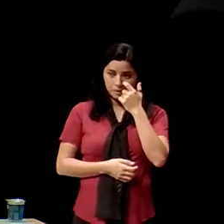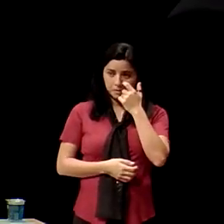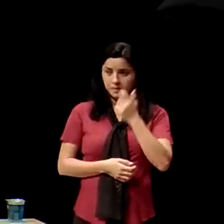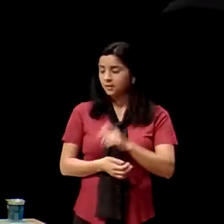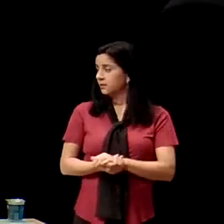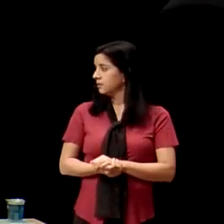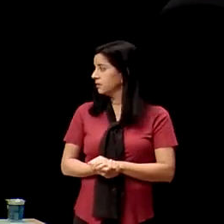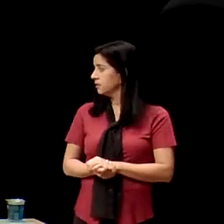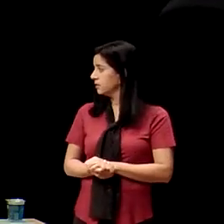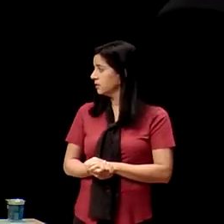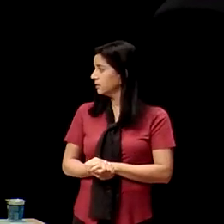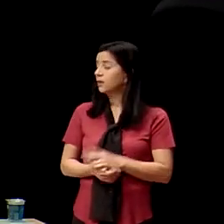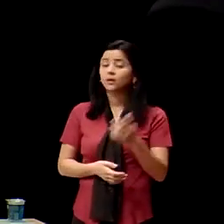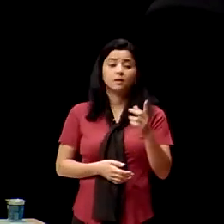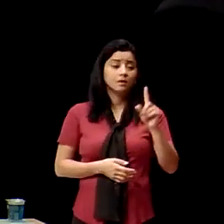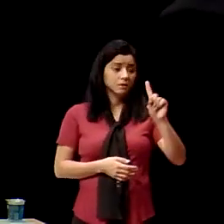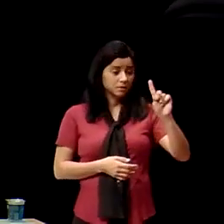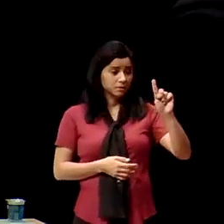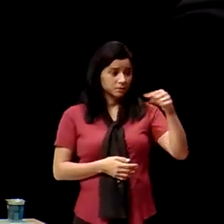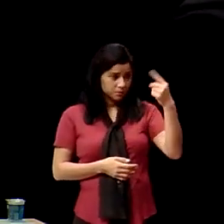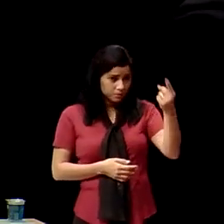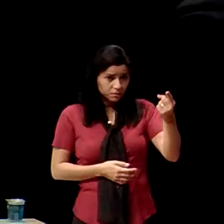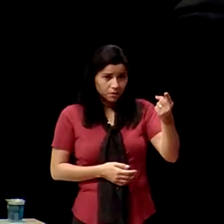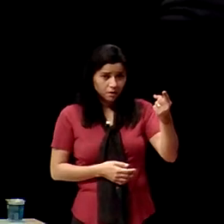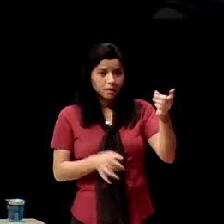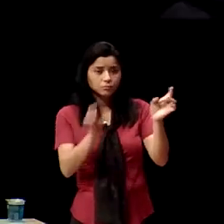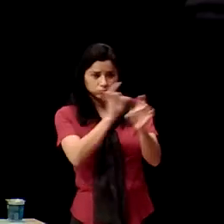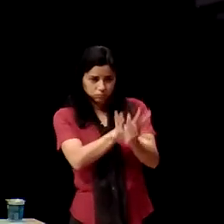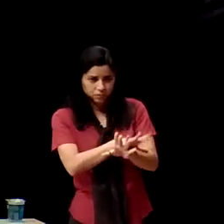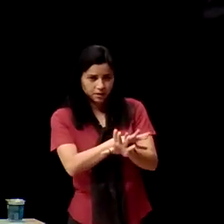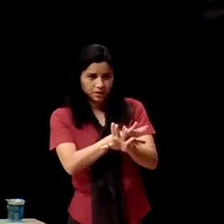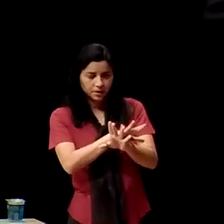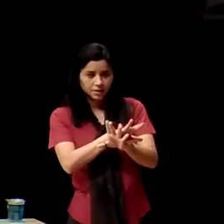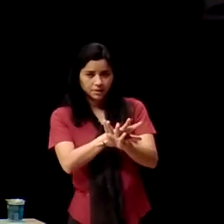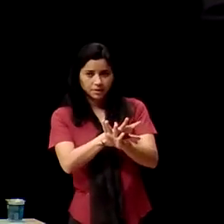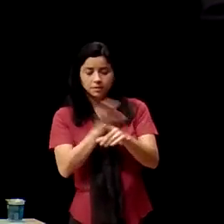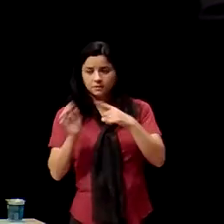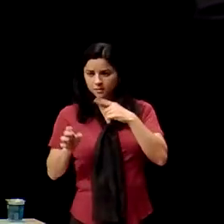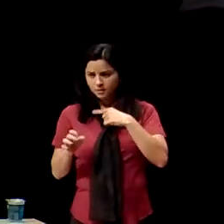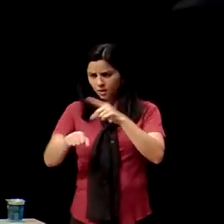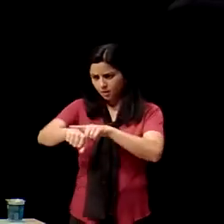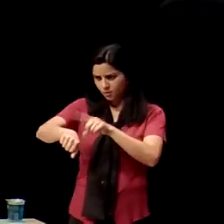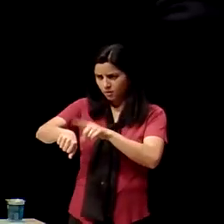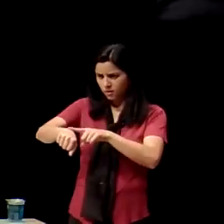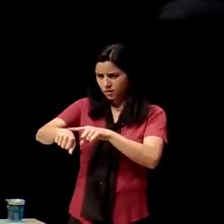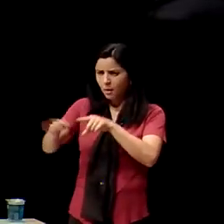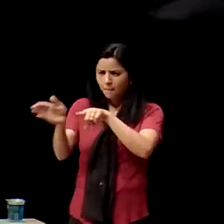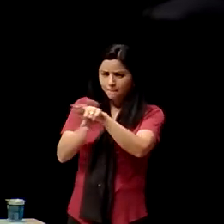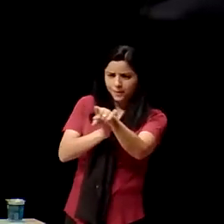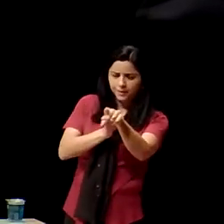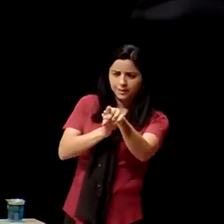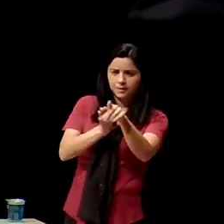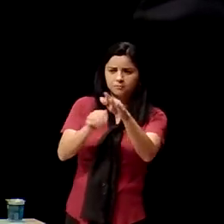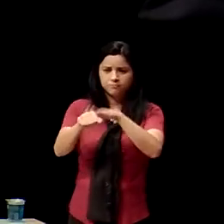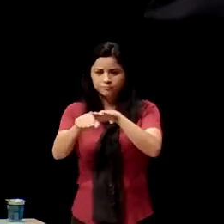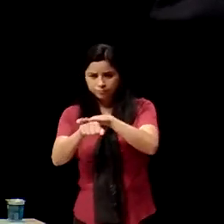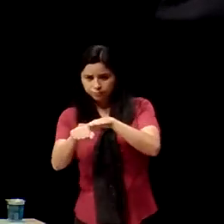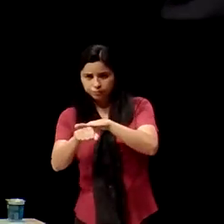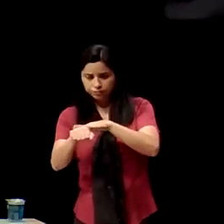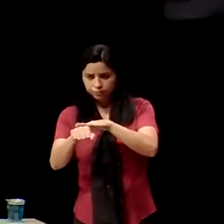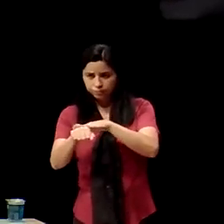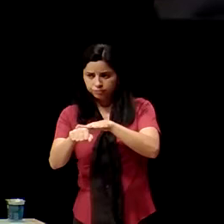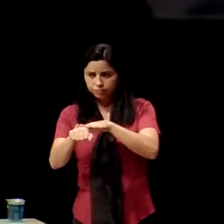and counter comments. E depois então da conclusão nós vamos ter tempo para perguntas, para